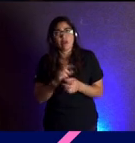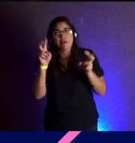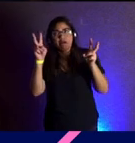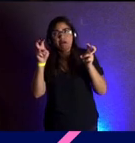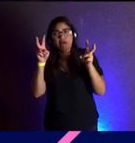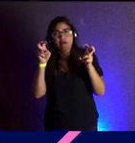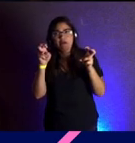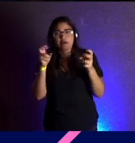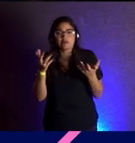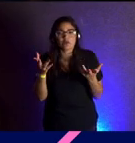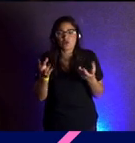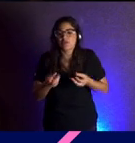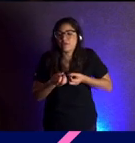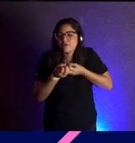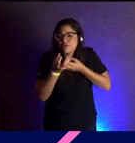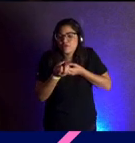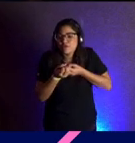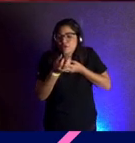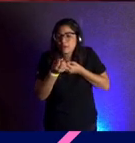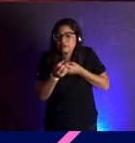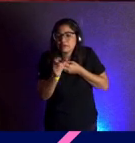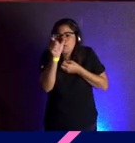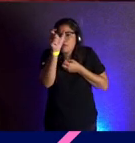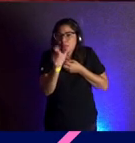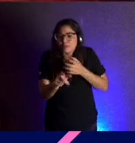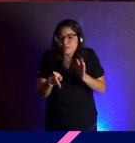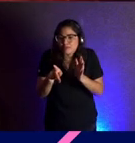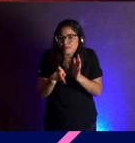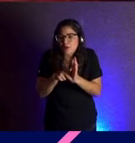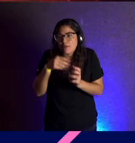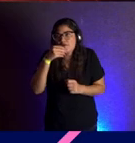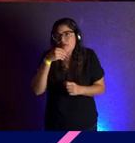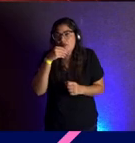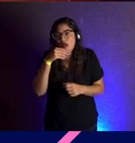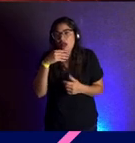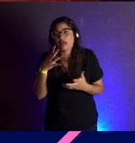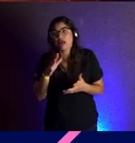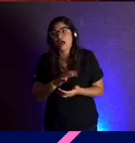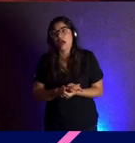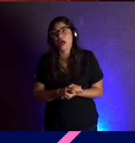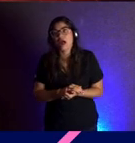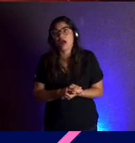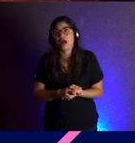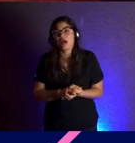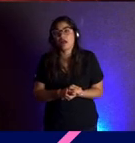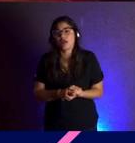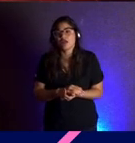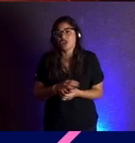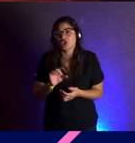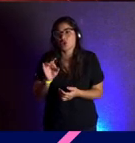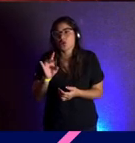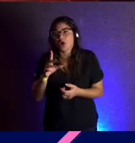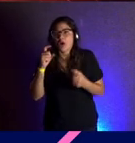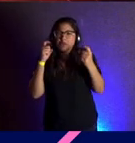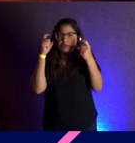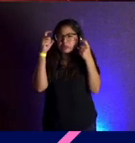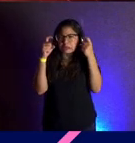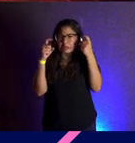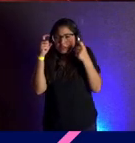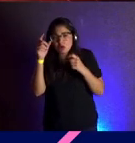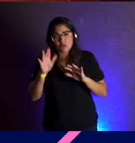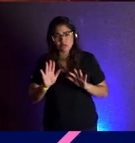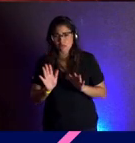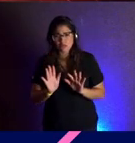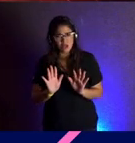informação para quem está vulnerável não é só para a pessoa falar, puxa, um dia esse morro vai cair na minha cabeça. Não é isso. É para a